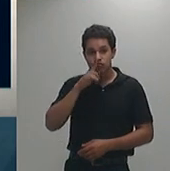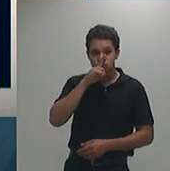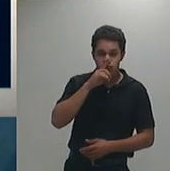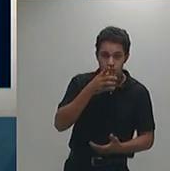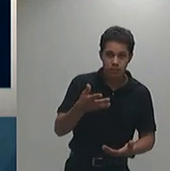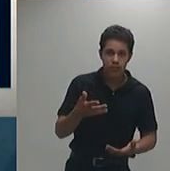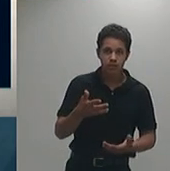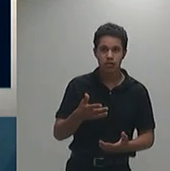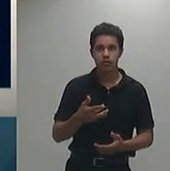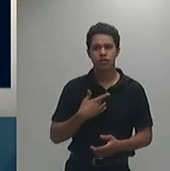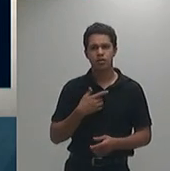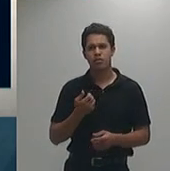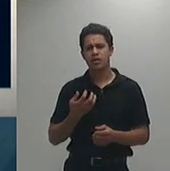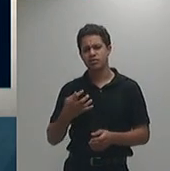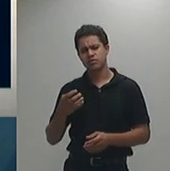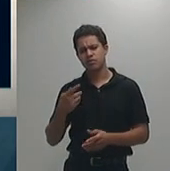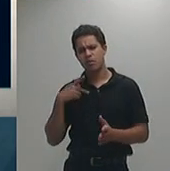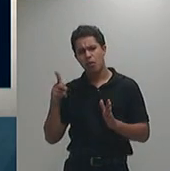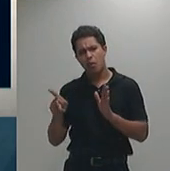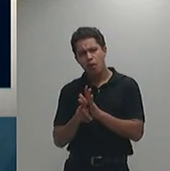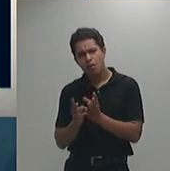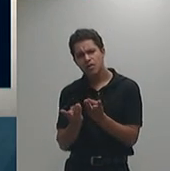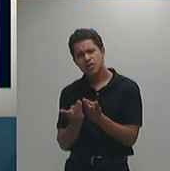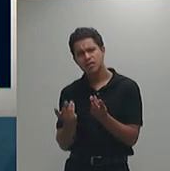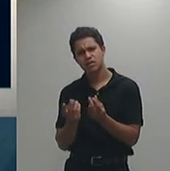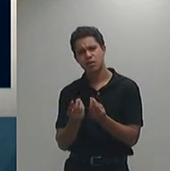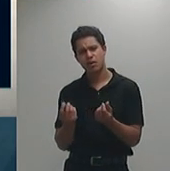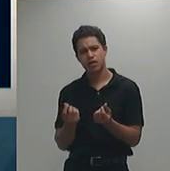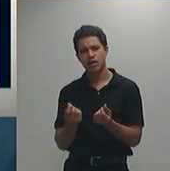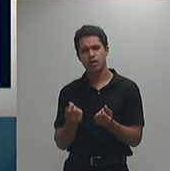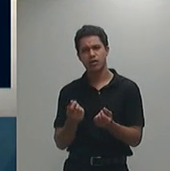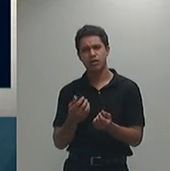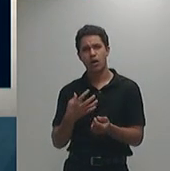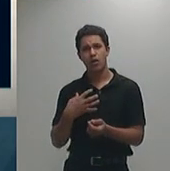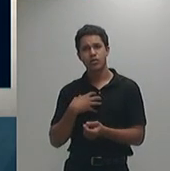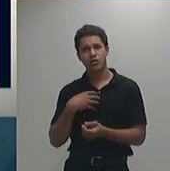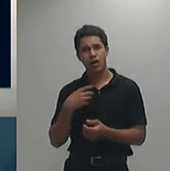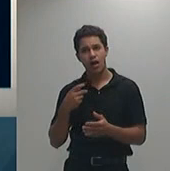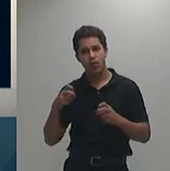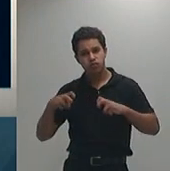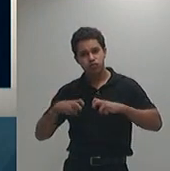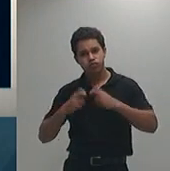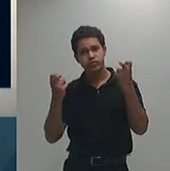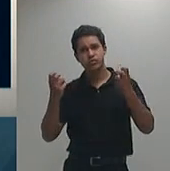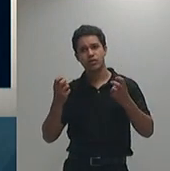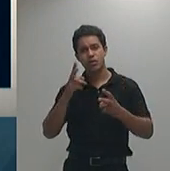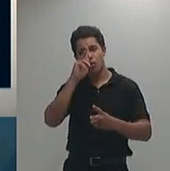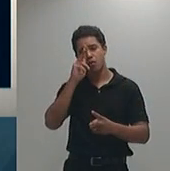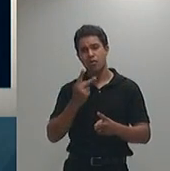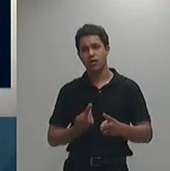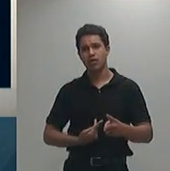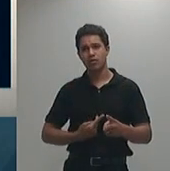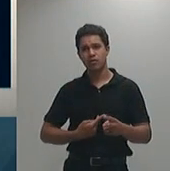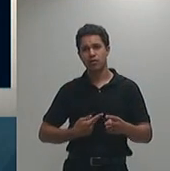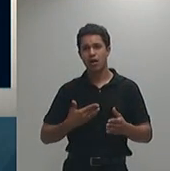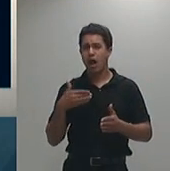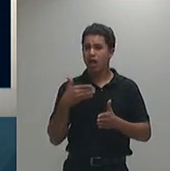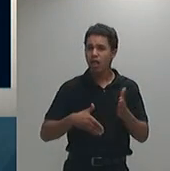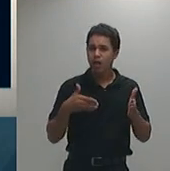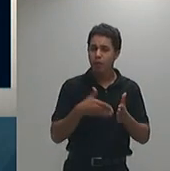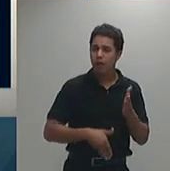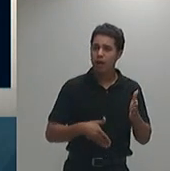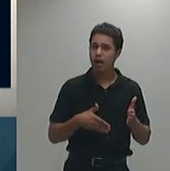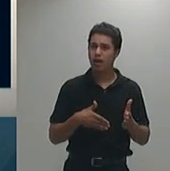uma certa insensibilidade de desconsiderasse a tragédia humana ao interromper chu é bruscamente